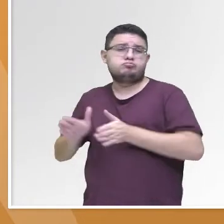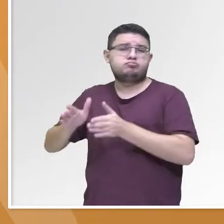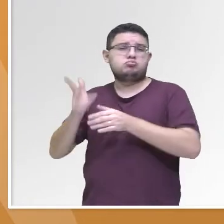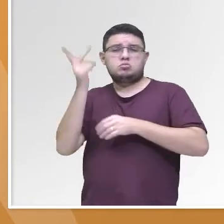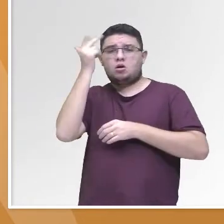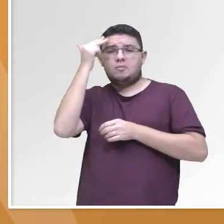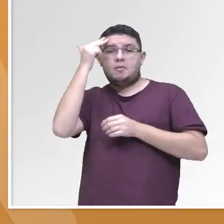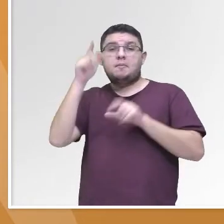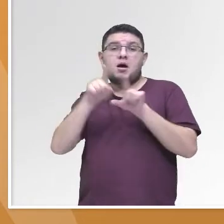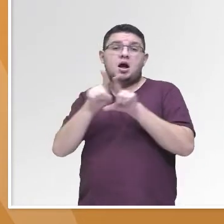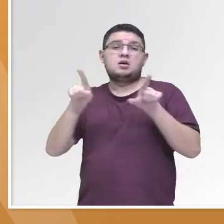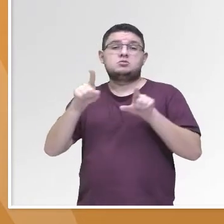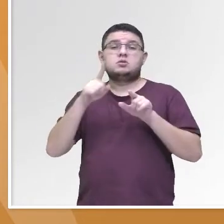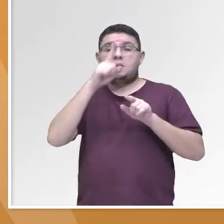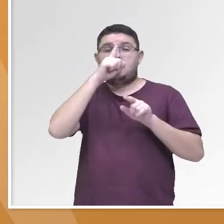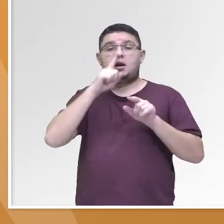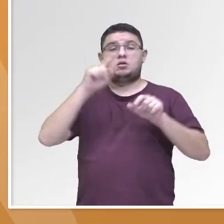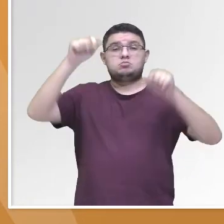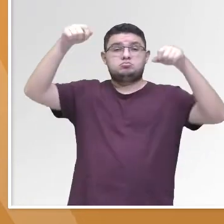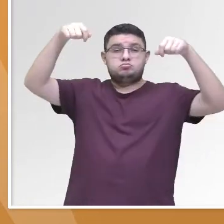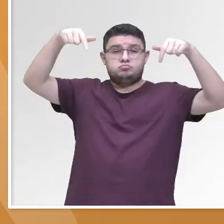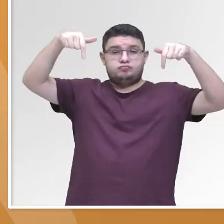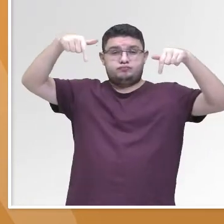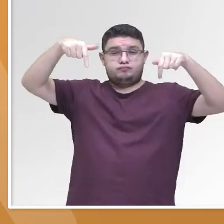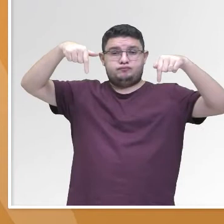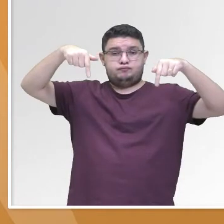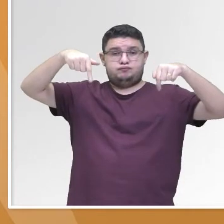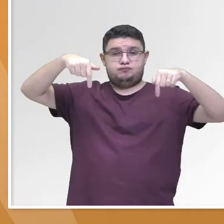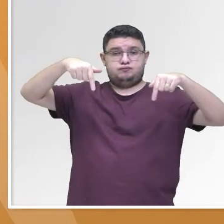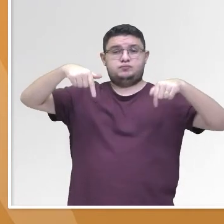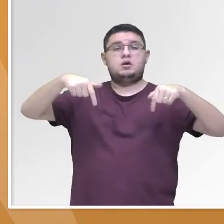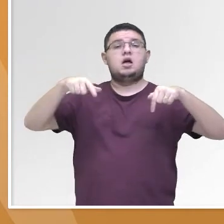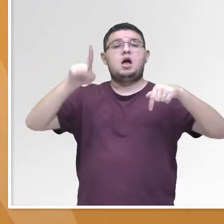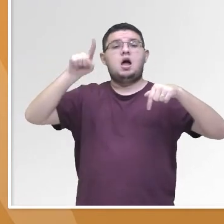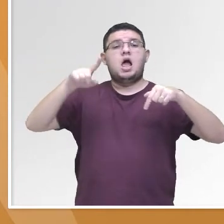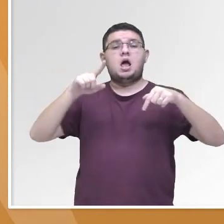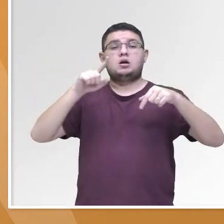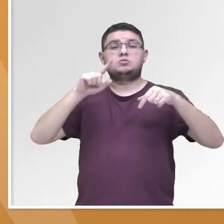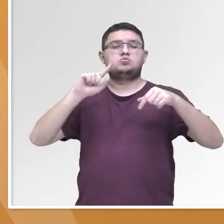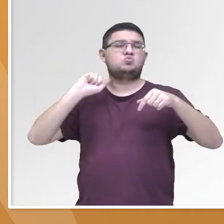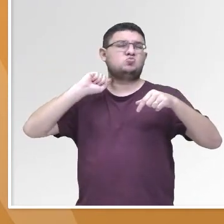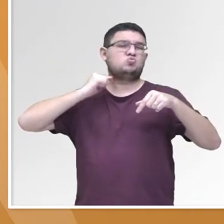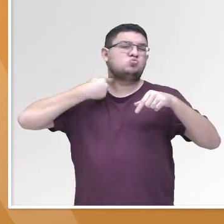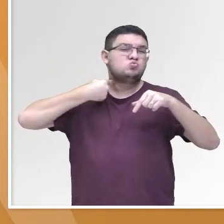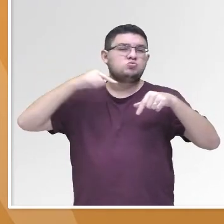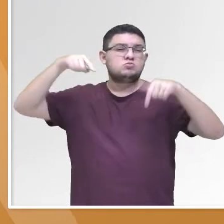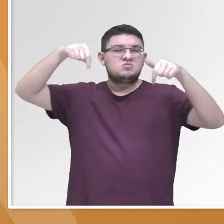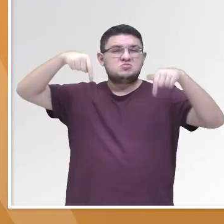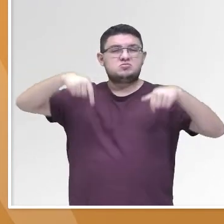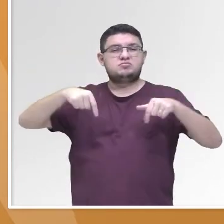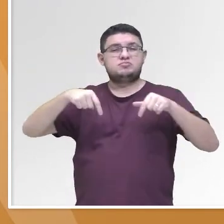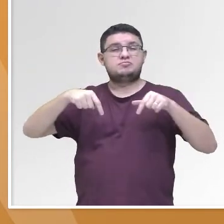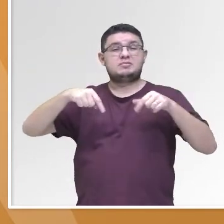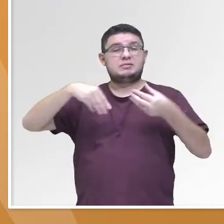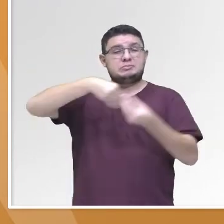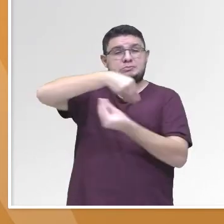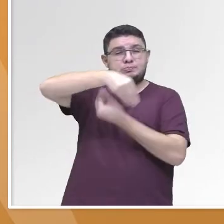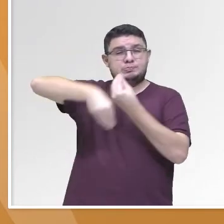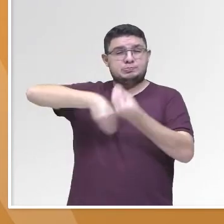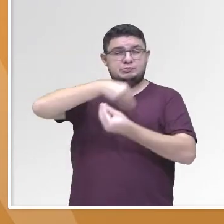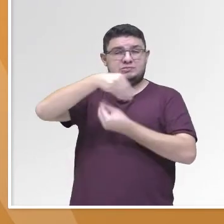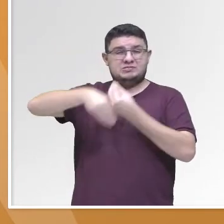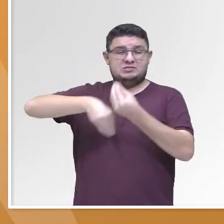essas são as características aí de um lixão, né? Que inclusive ocorre em muitas cidades aqui